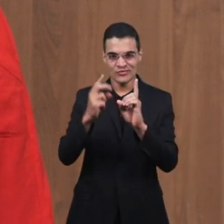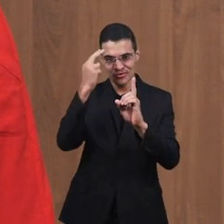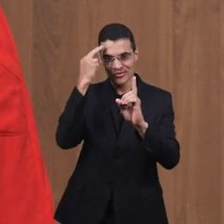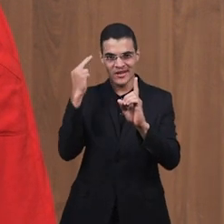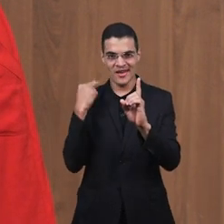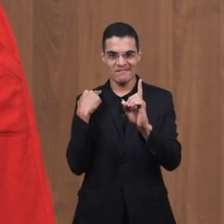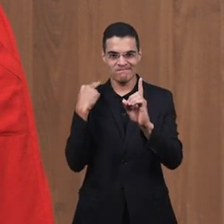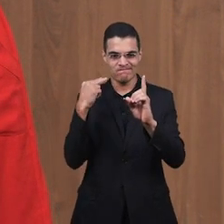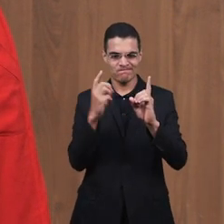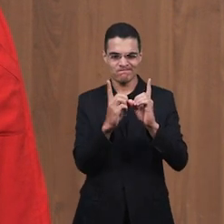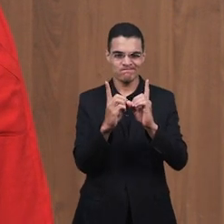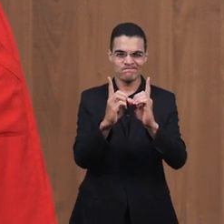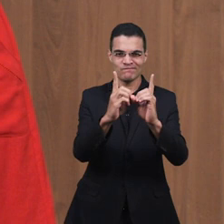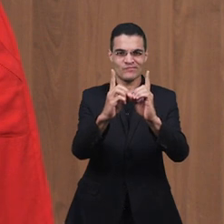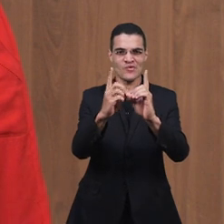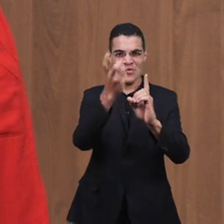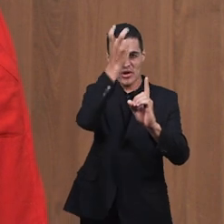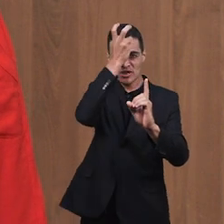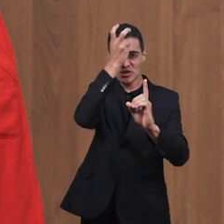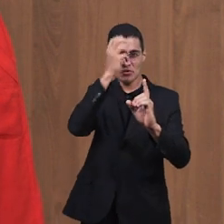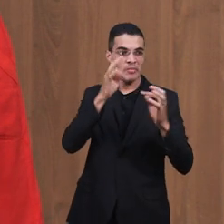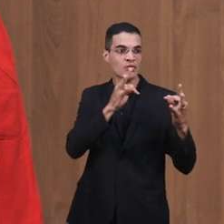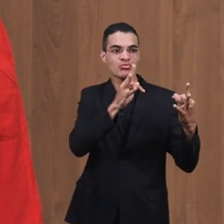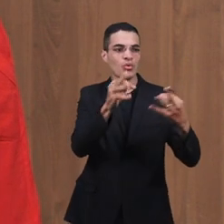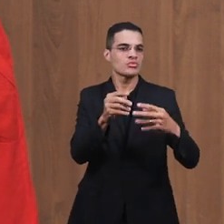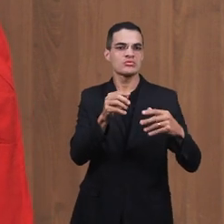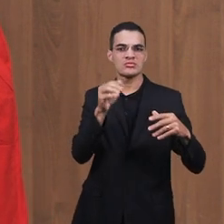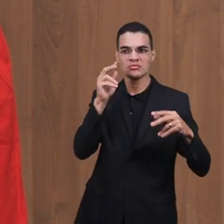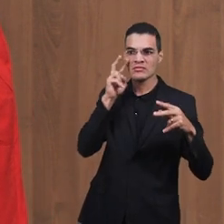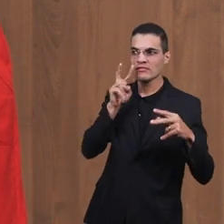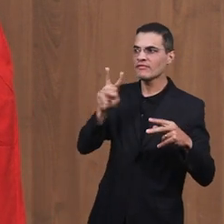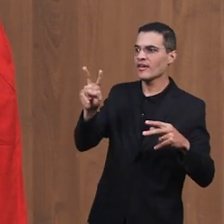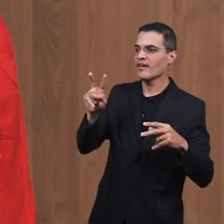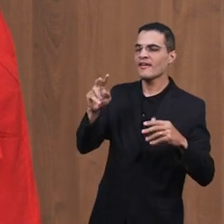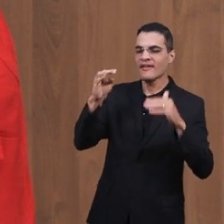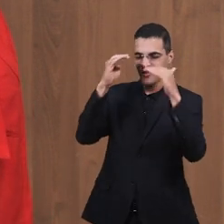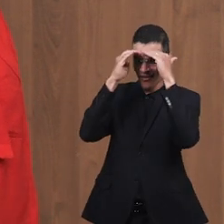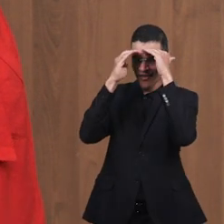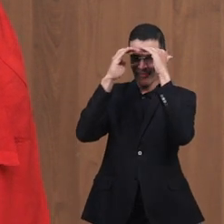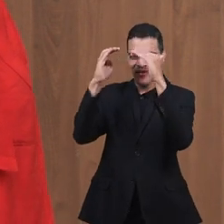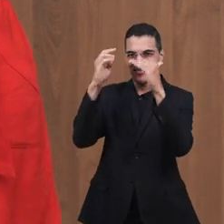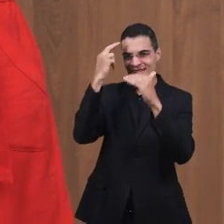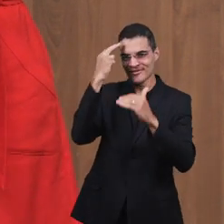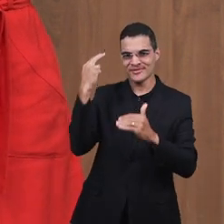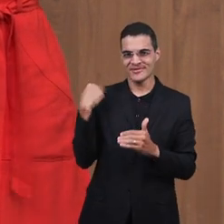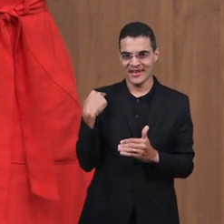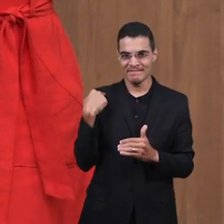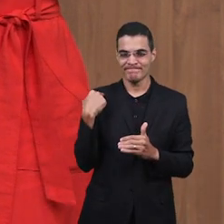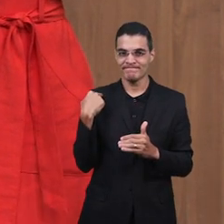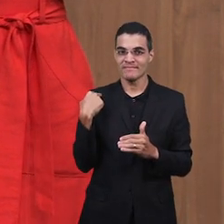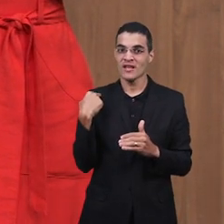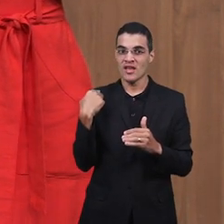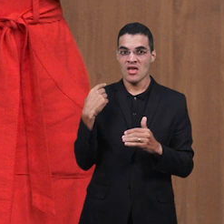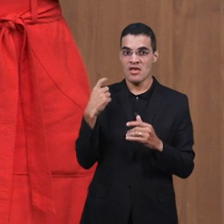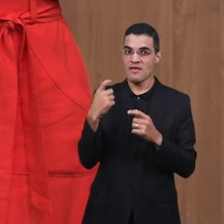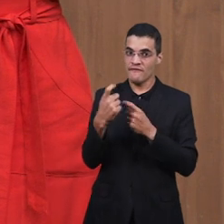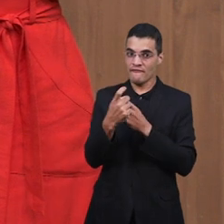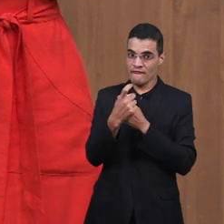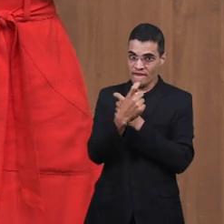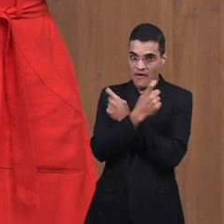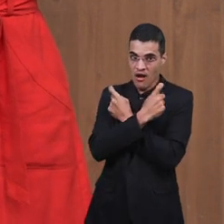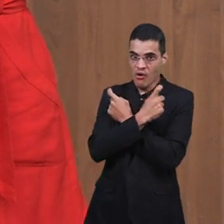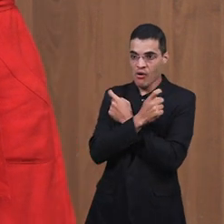da importância de José e o respeitassem. Faraó ainda trocou o nome de